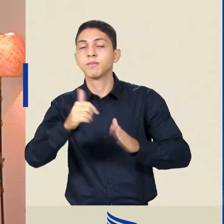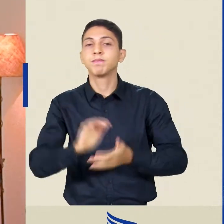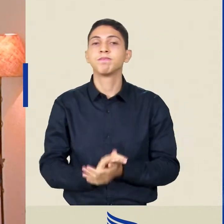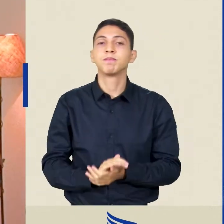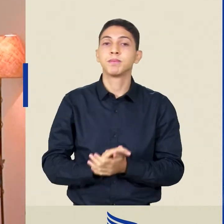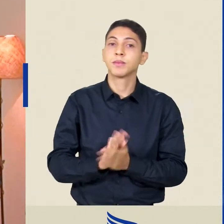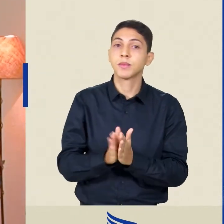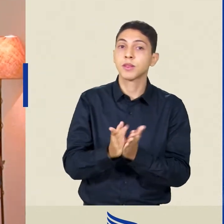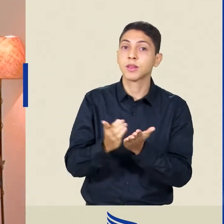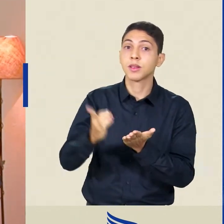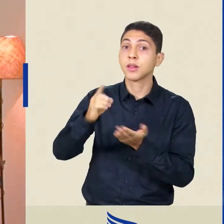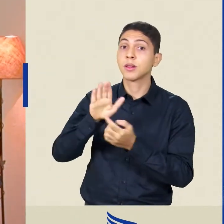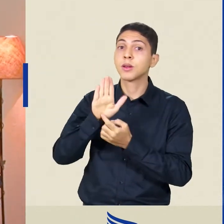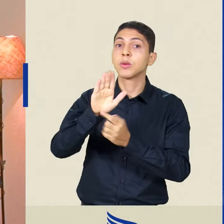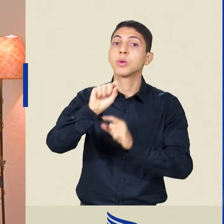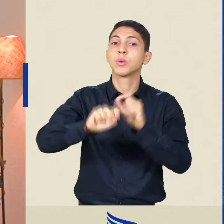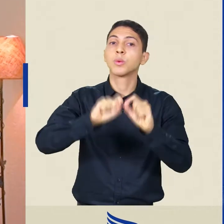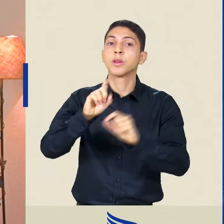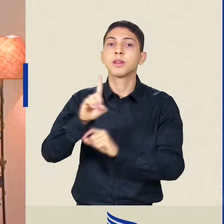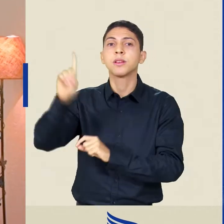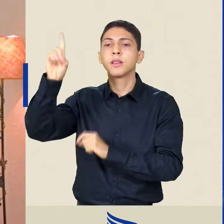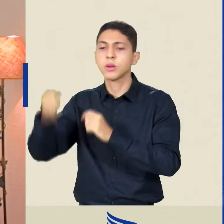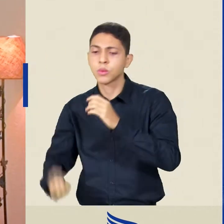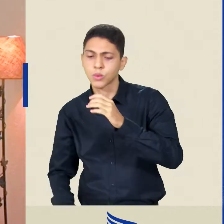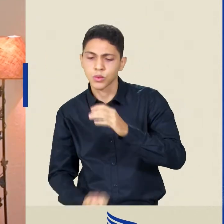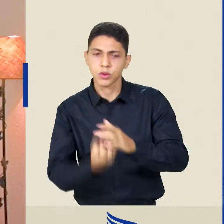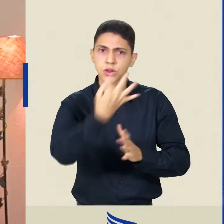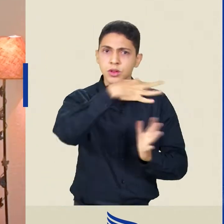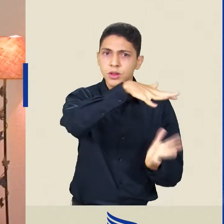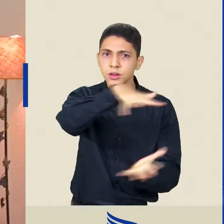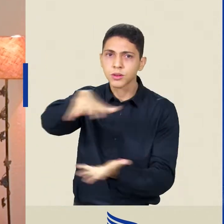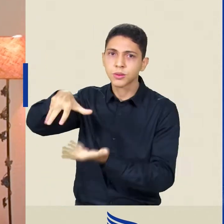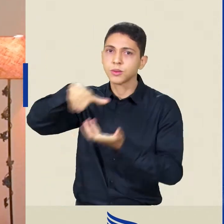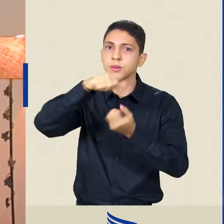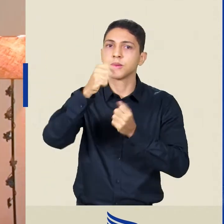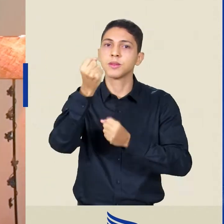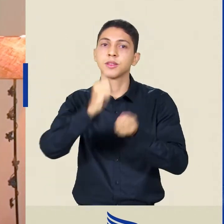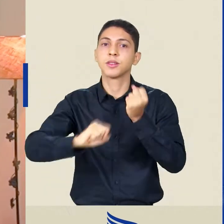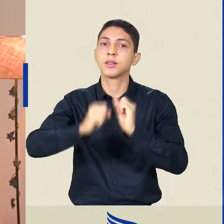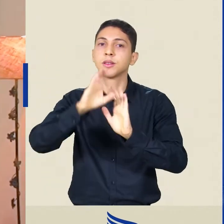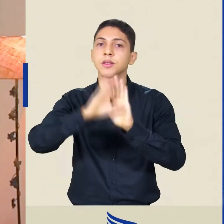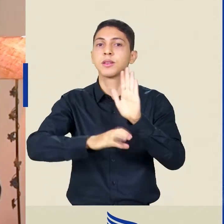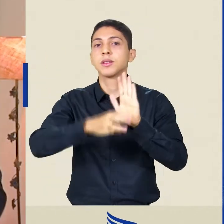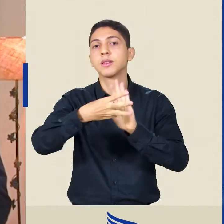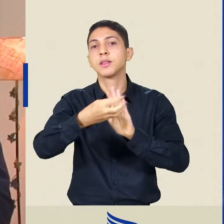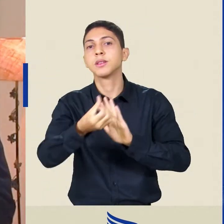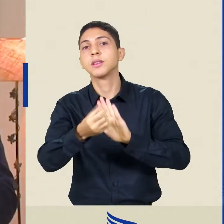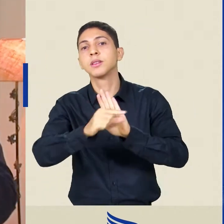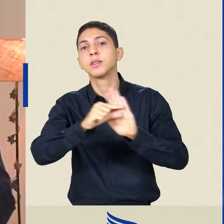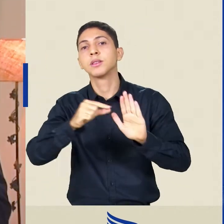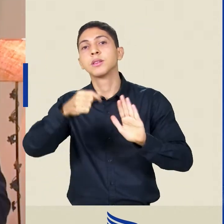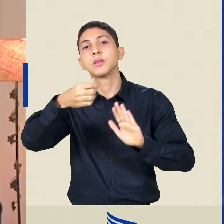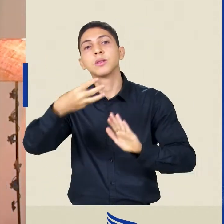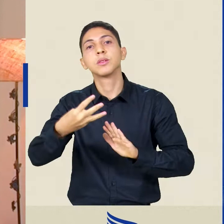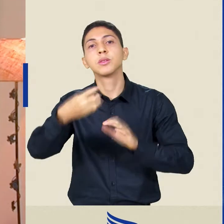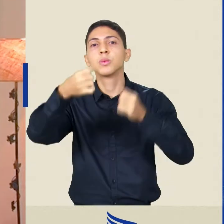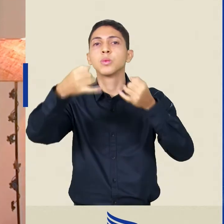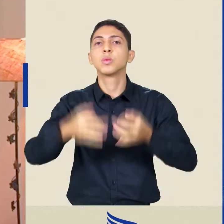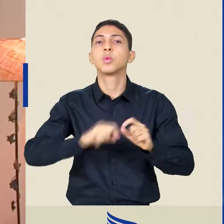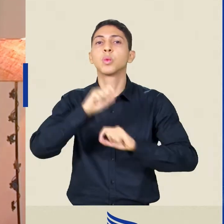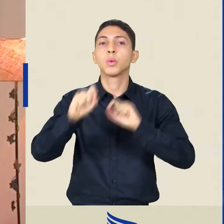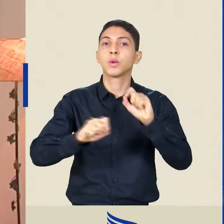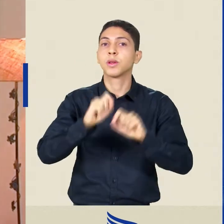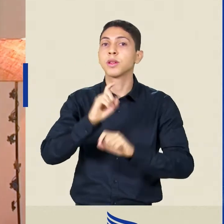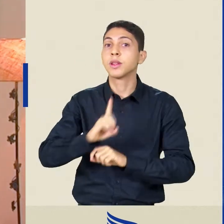fato de que Deus é o Criador. Salmo 33, 6 diz que os céus foram feitos pela palavra do